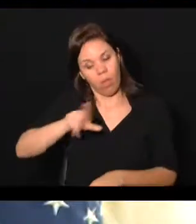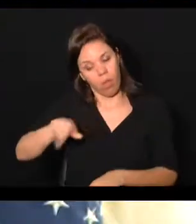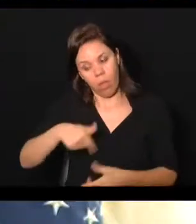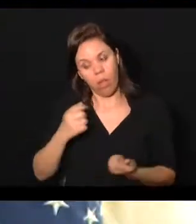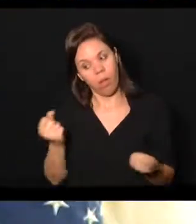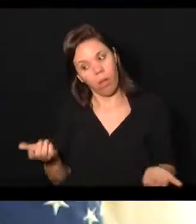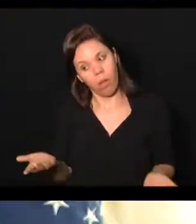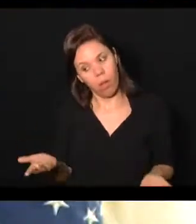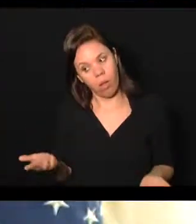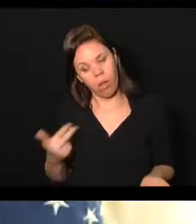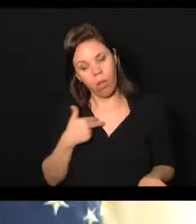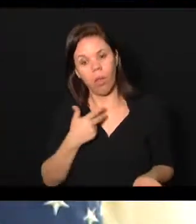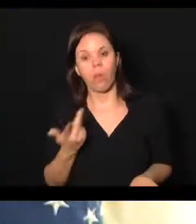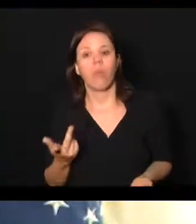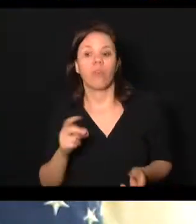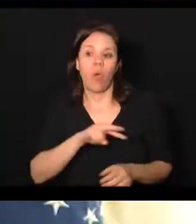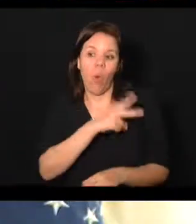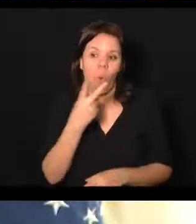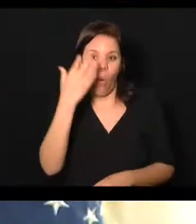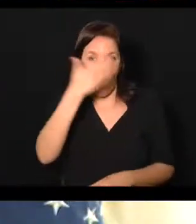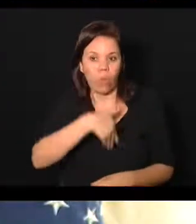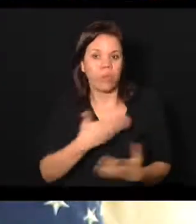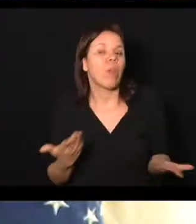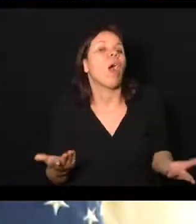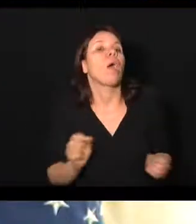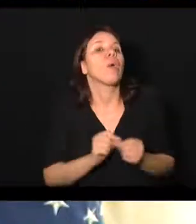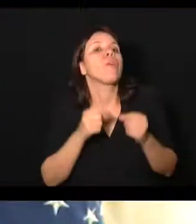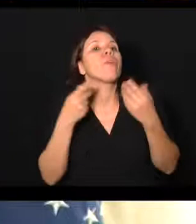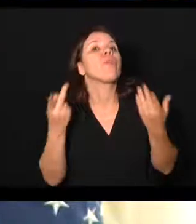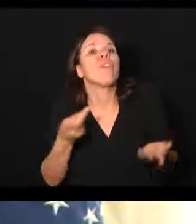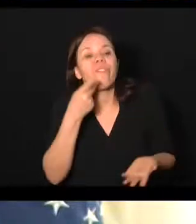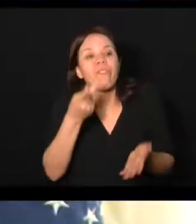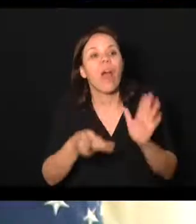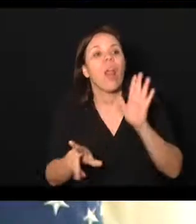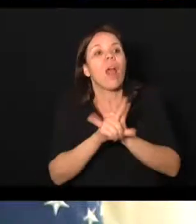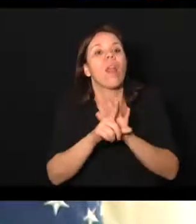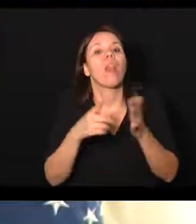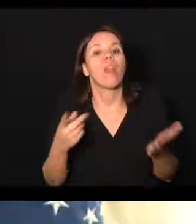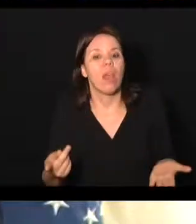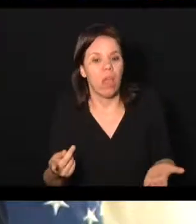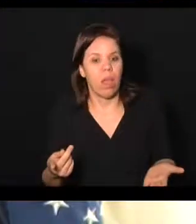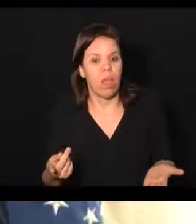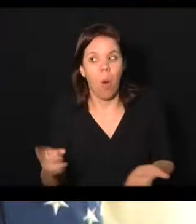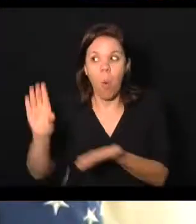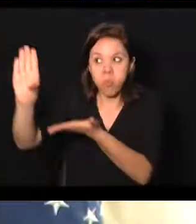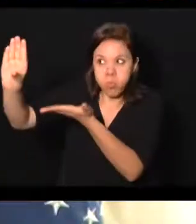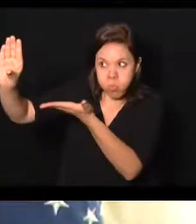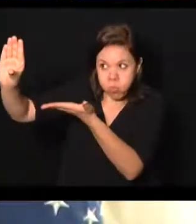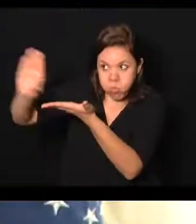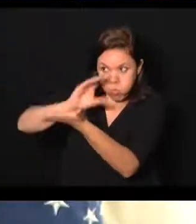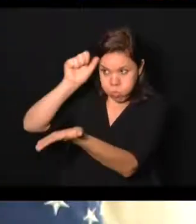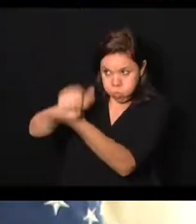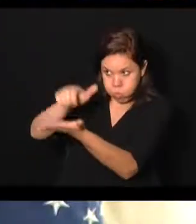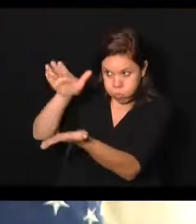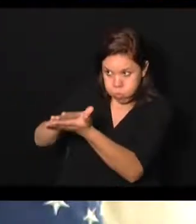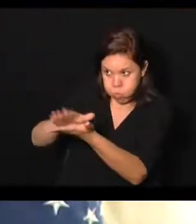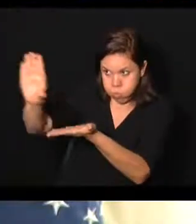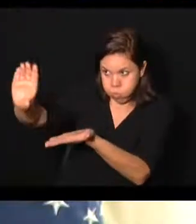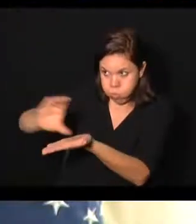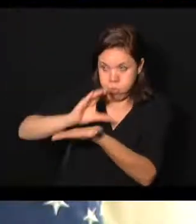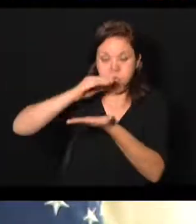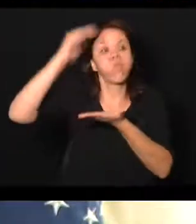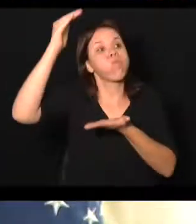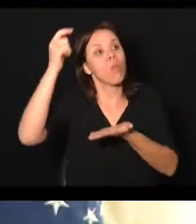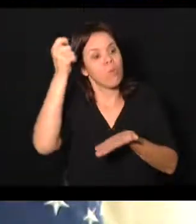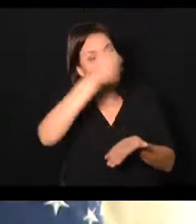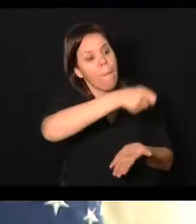talvez acabe provando ao contrário. Mas o que diz a lei é que o montante arrecadado com as multas tem que